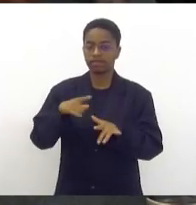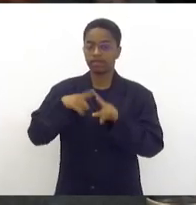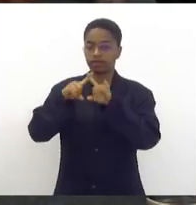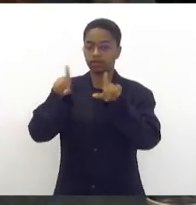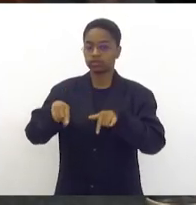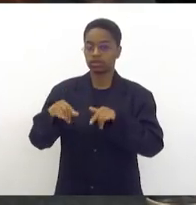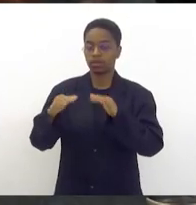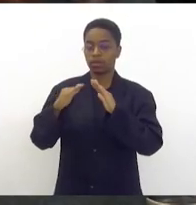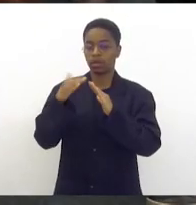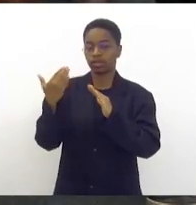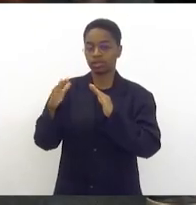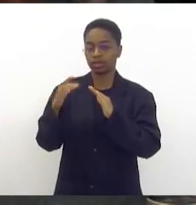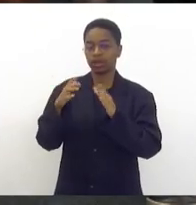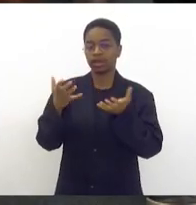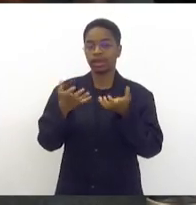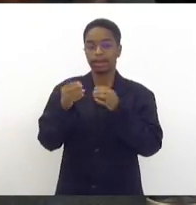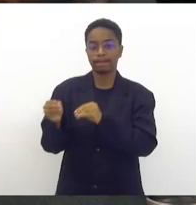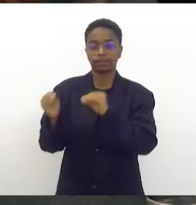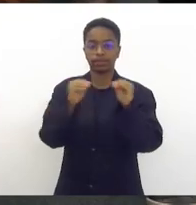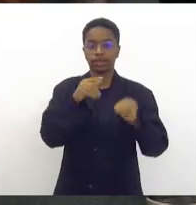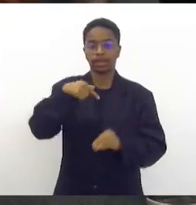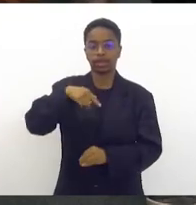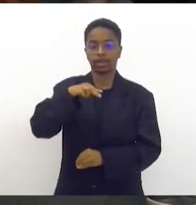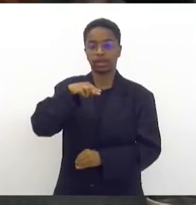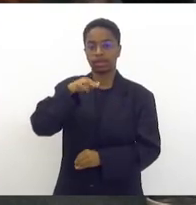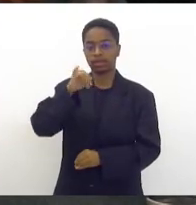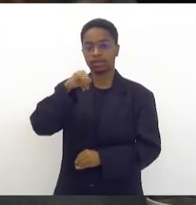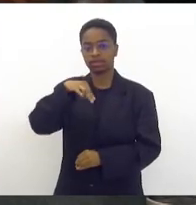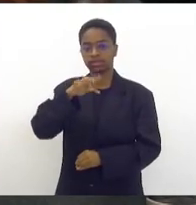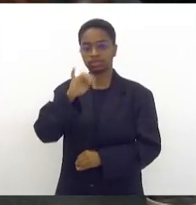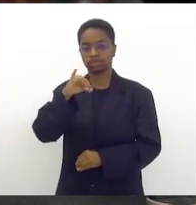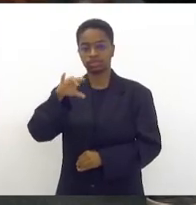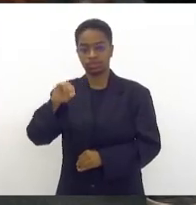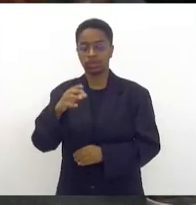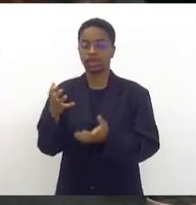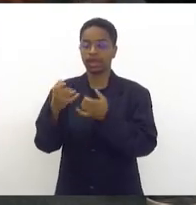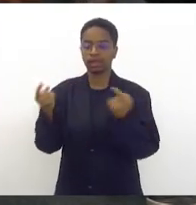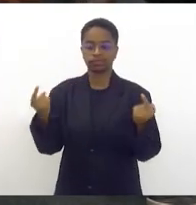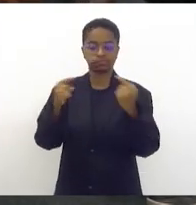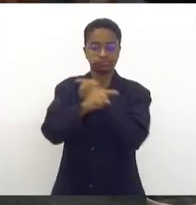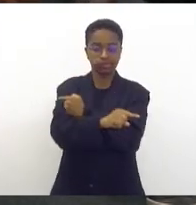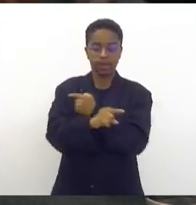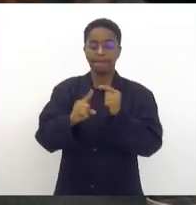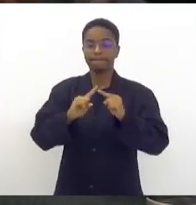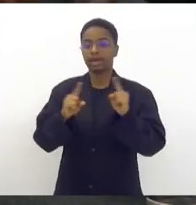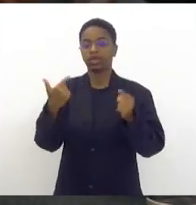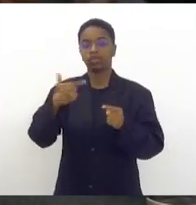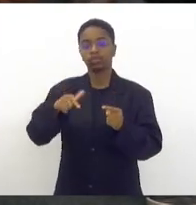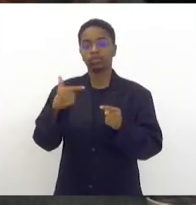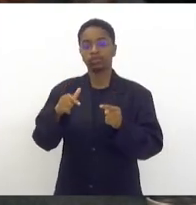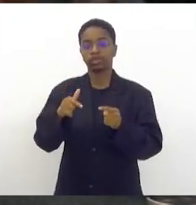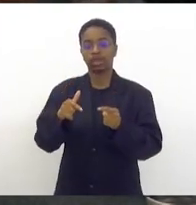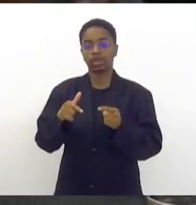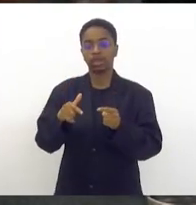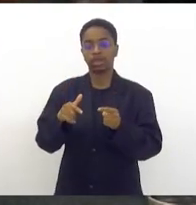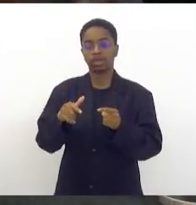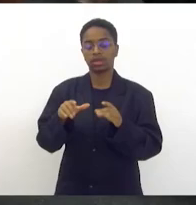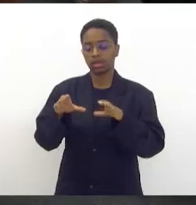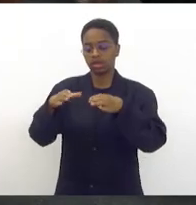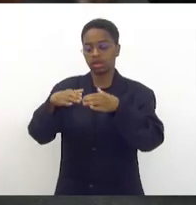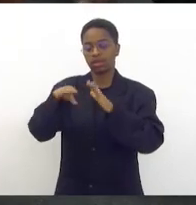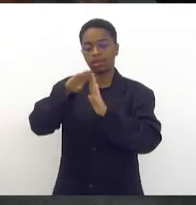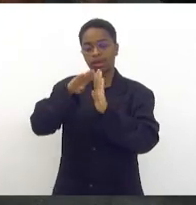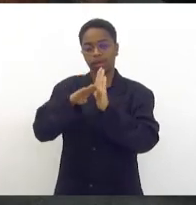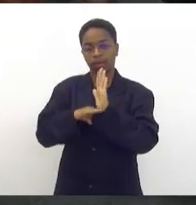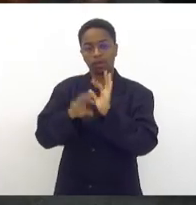em Niterói, quer ir para Quintino, tem um de Quintino, quer ir para Niterói, e não tem um banco de permuta para organizar esse